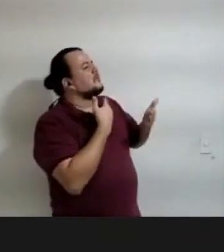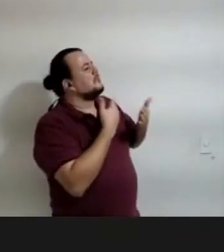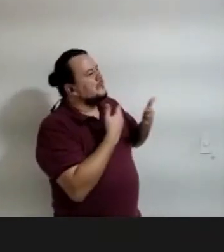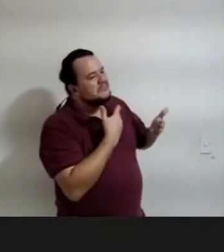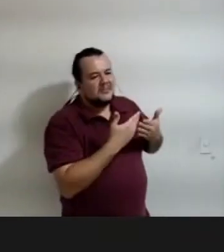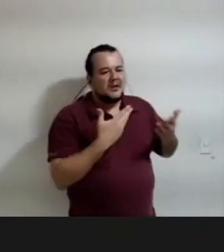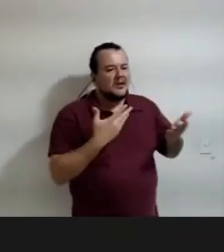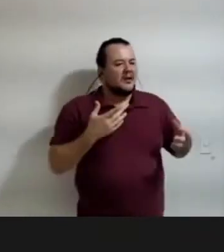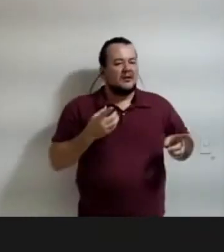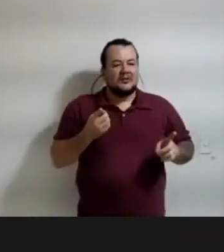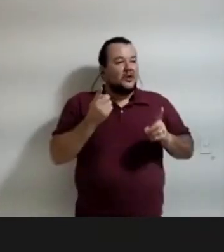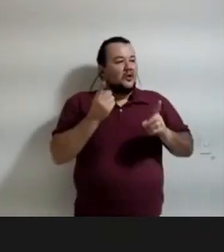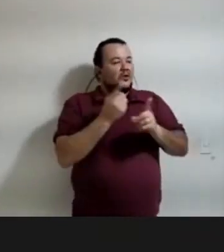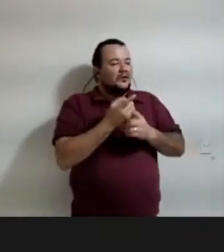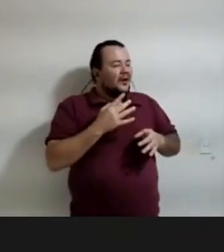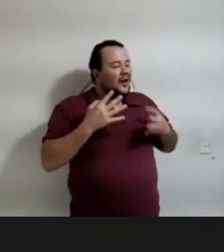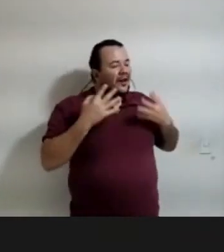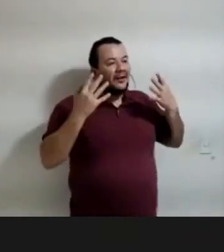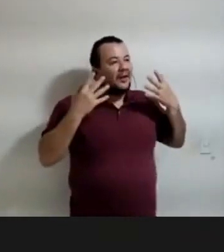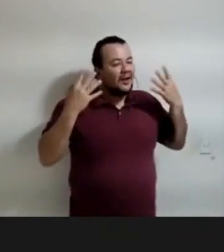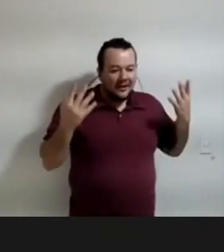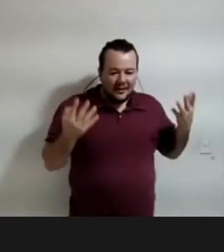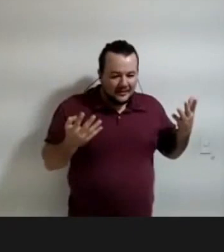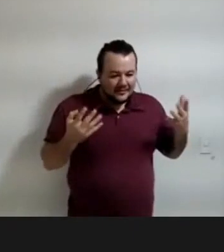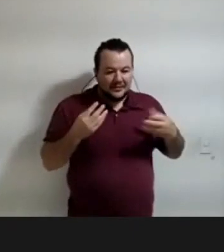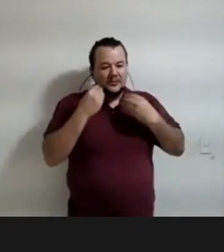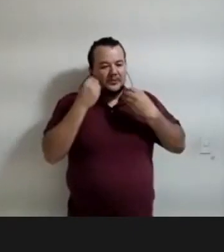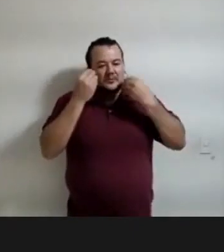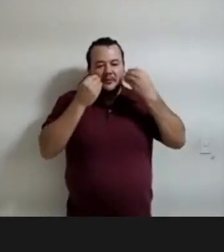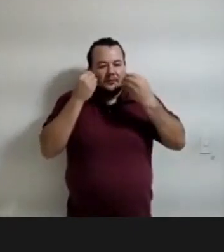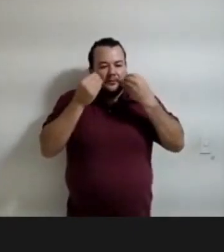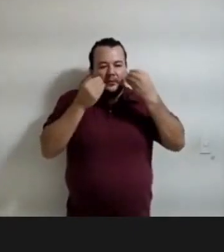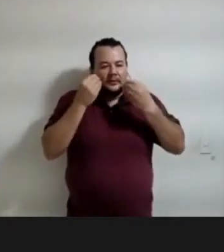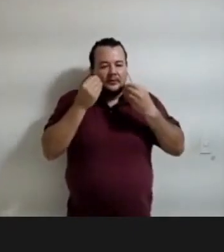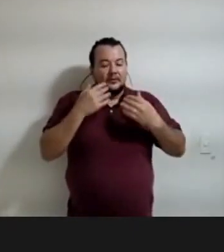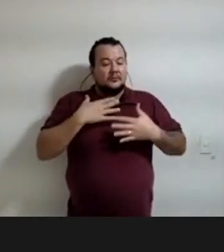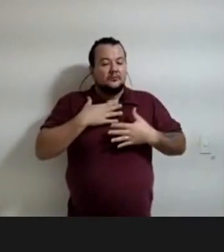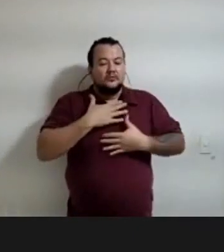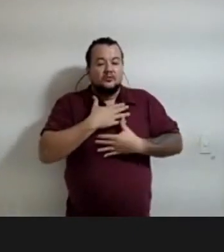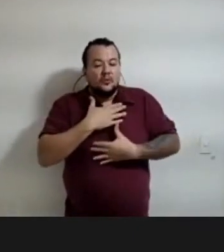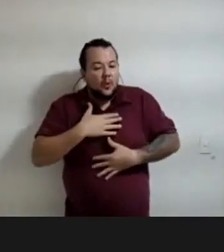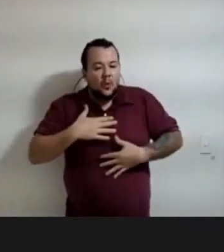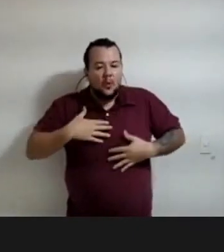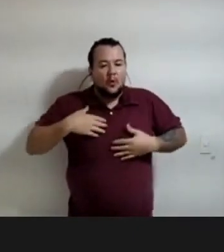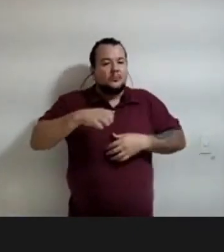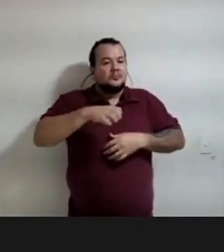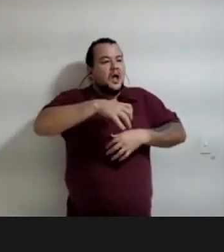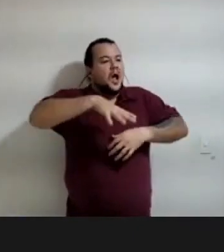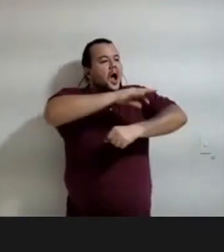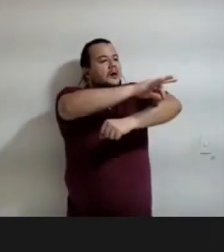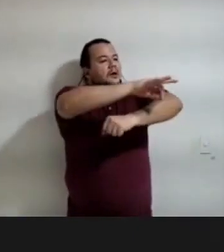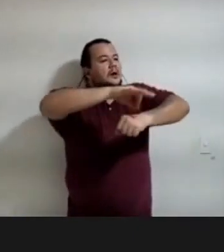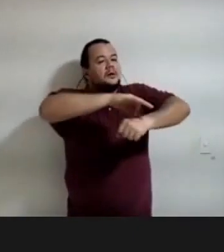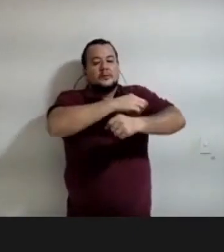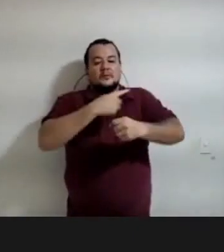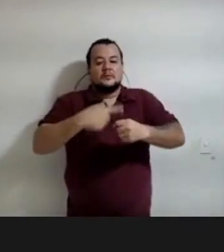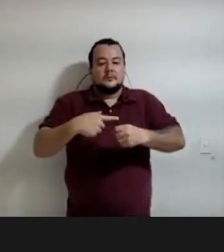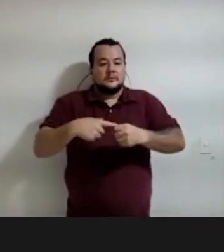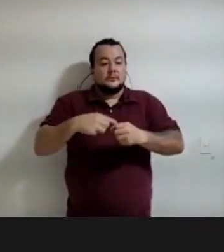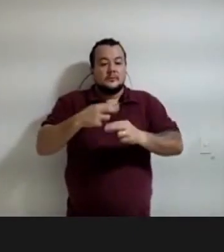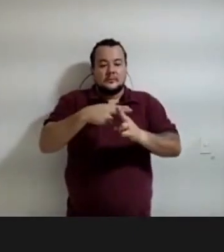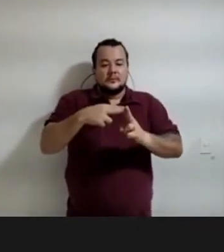encontros fortuitos, alegres, experimentando nos nossos corpos os espaços arquitetônicos e urbanos do campus da